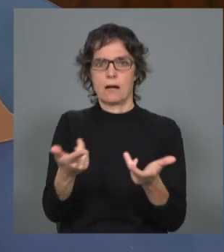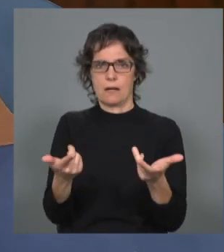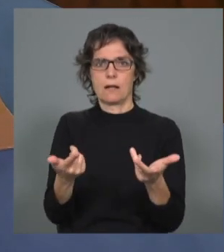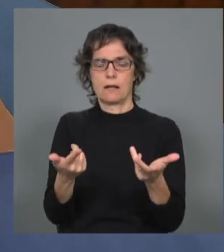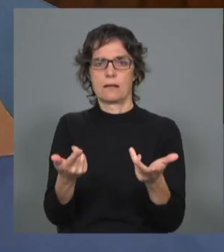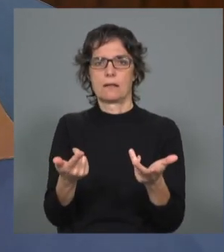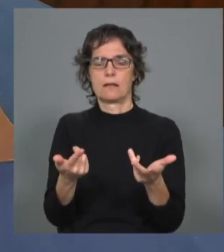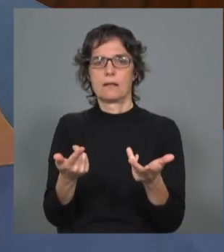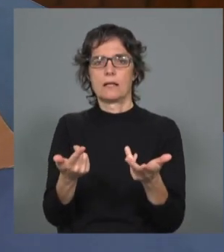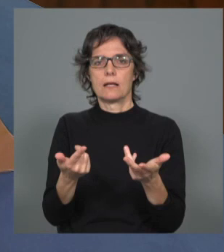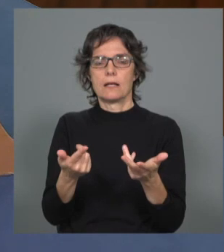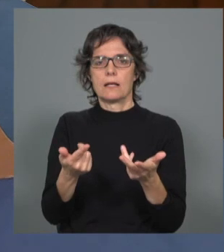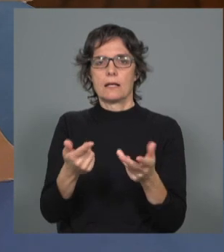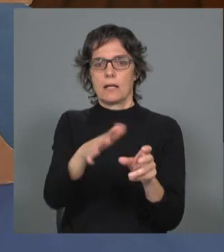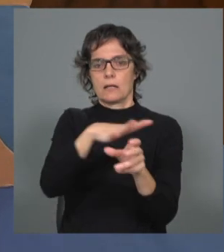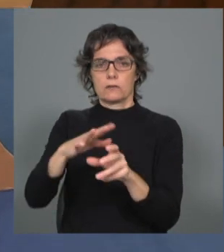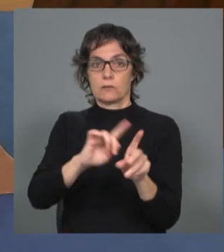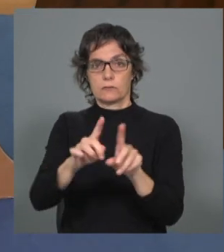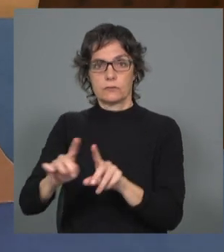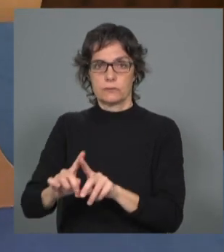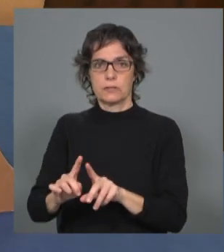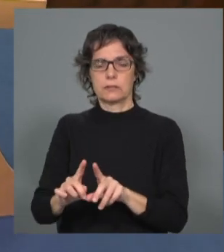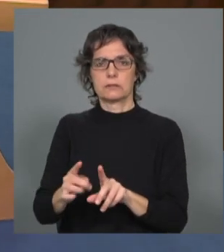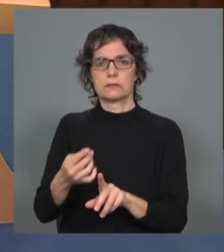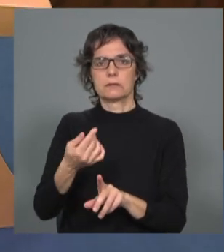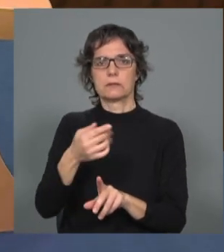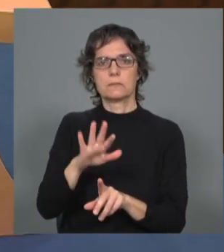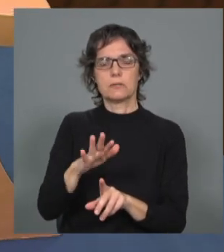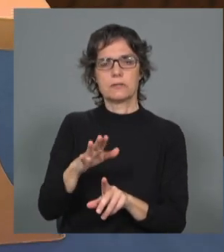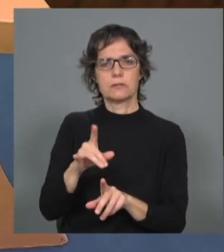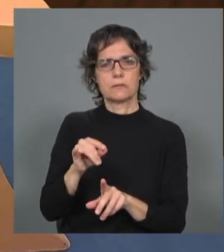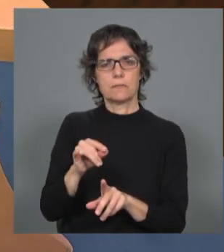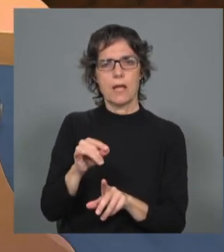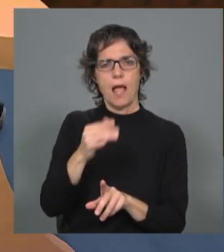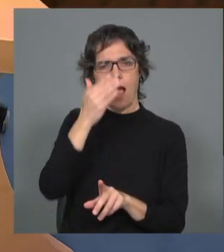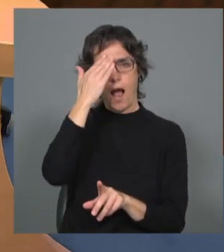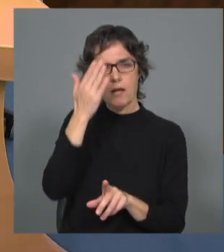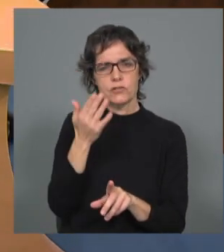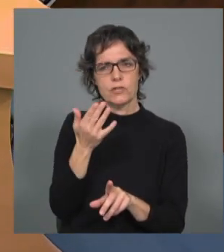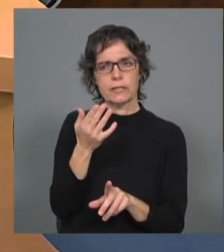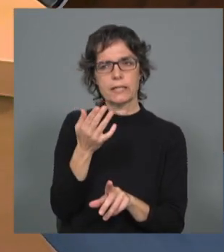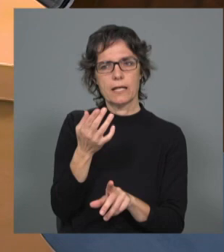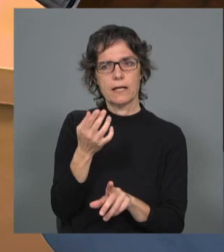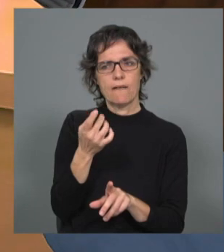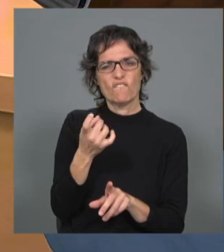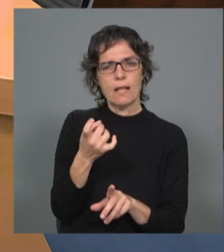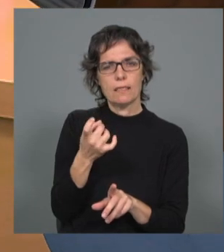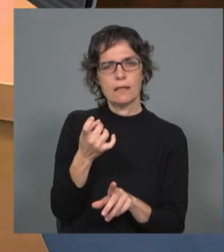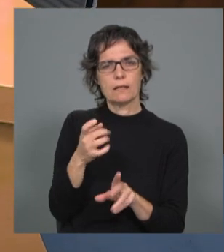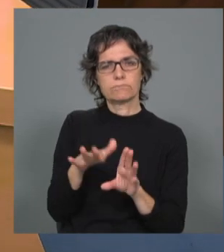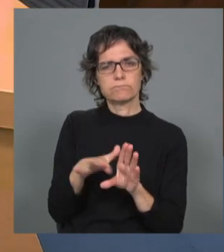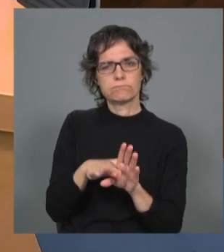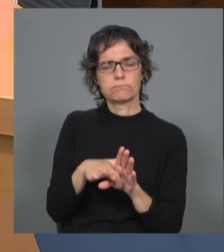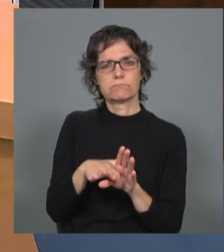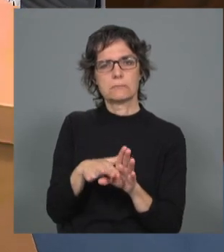podemos escutar em diferentes contextos. Há também, às vezes, um déficit de participação, de intervenção, de assunção de